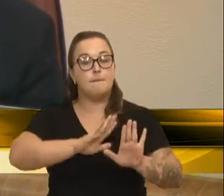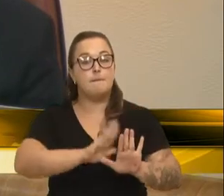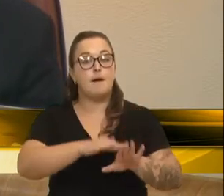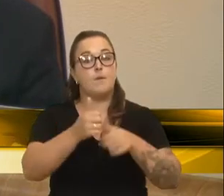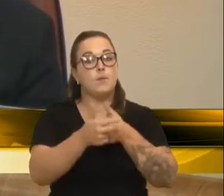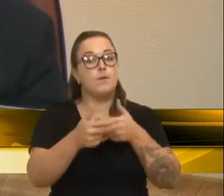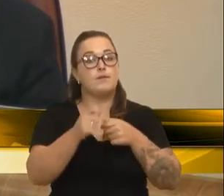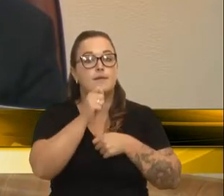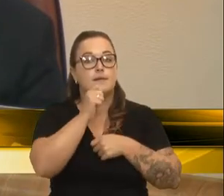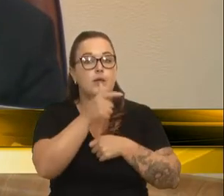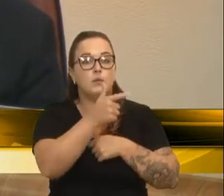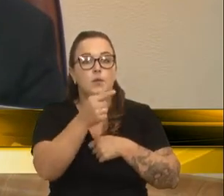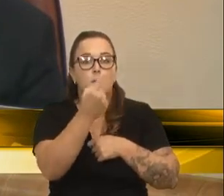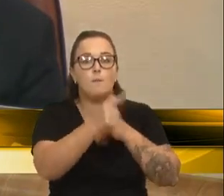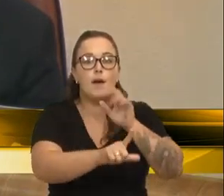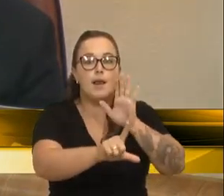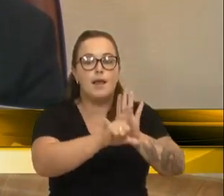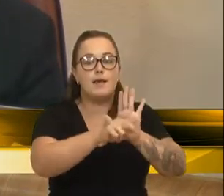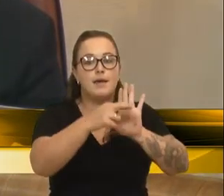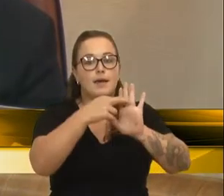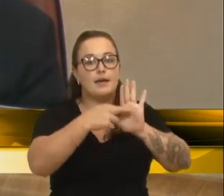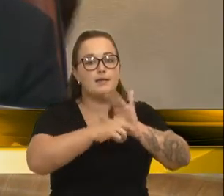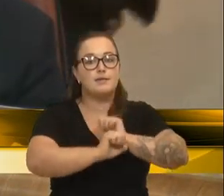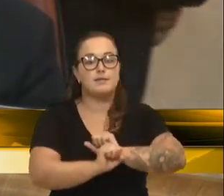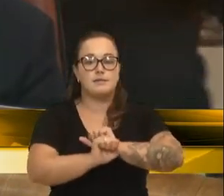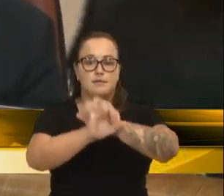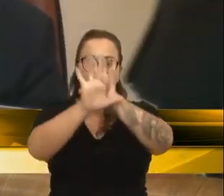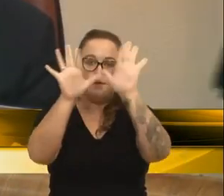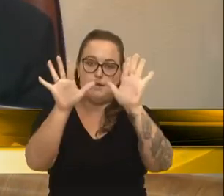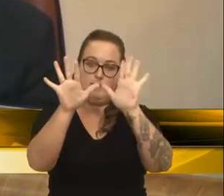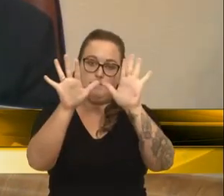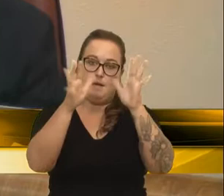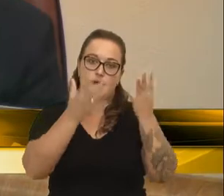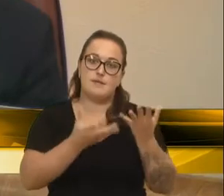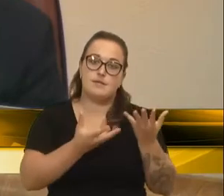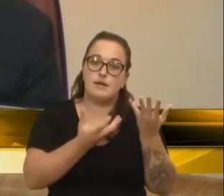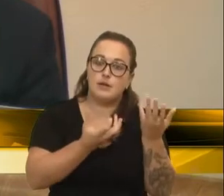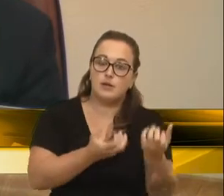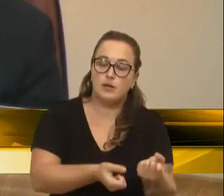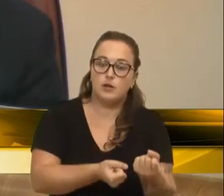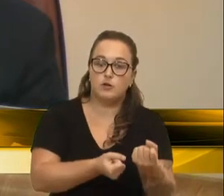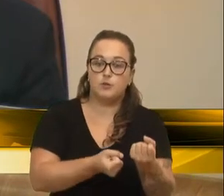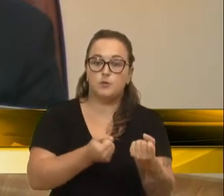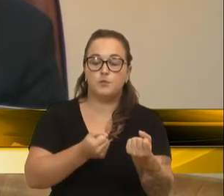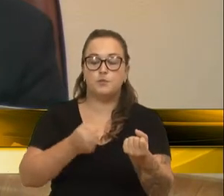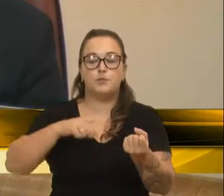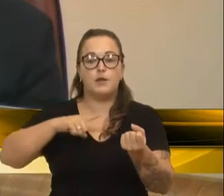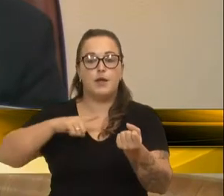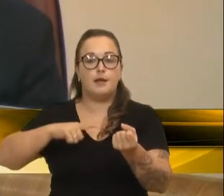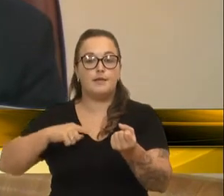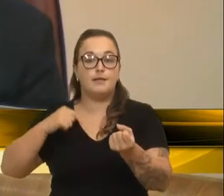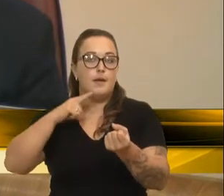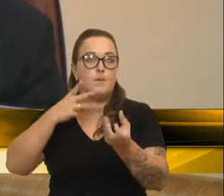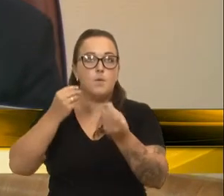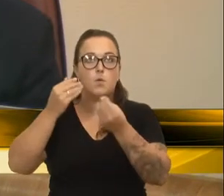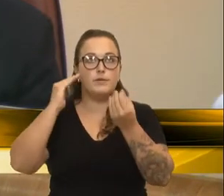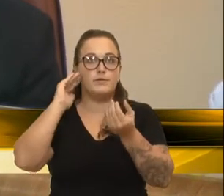lei para estabelecer regras claras, permitindo que a decisão do Supremo ganhasse várias